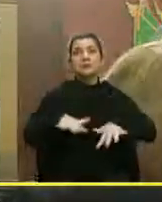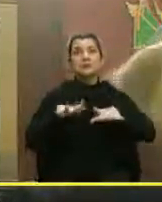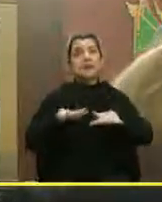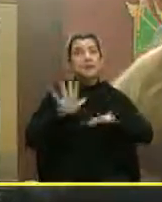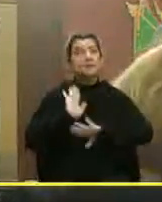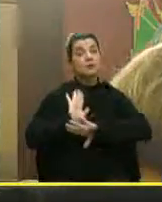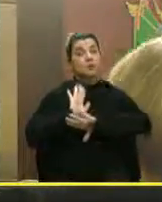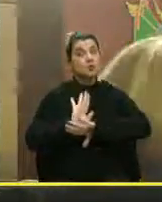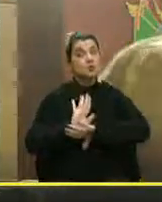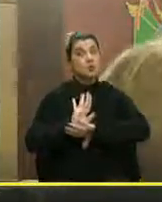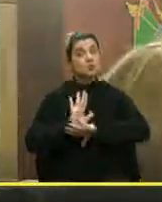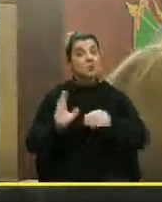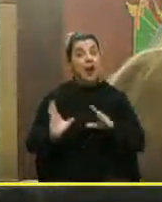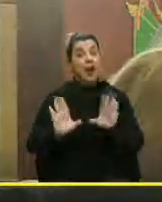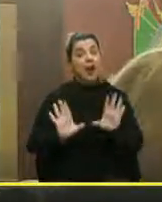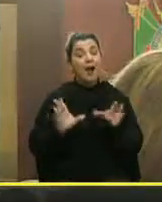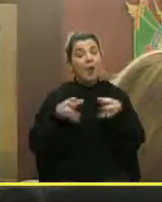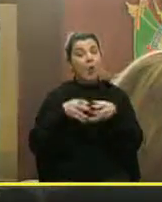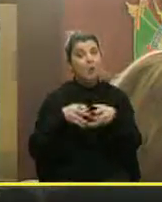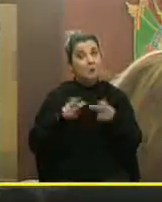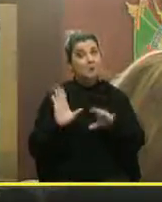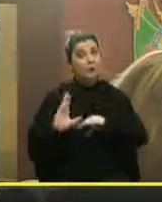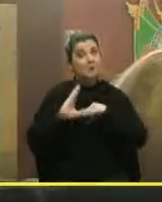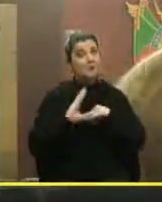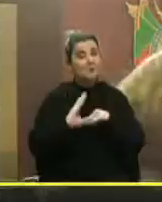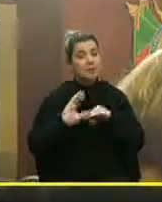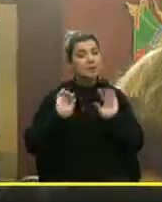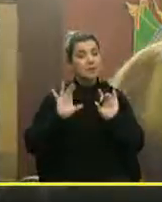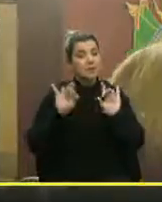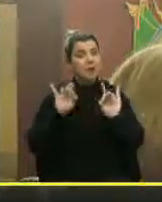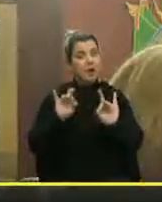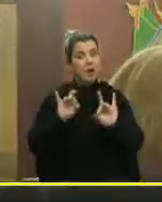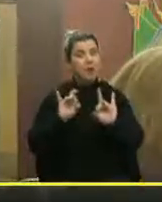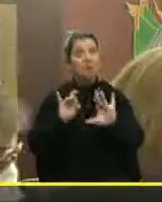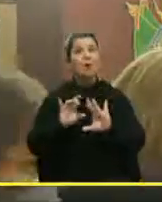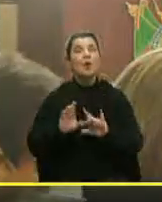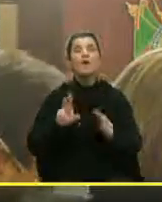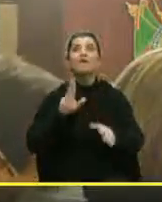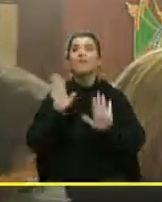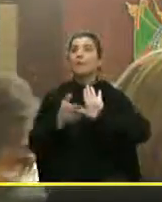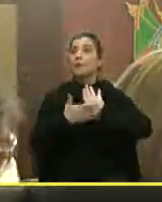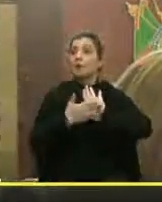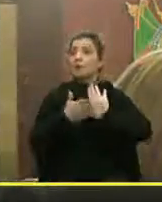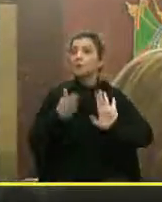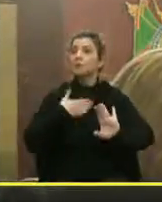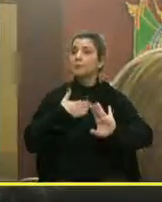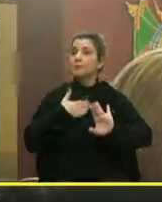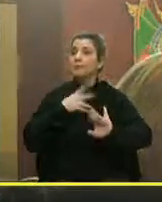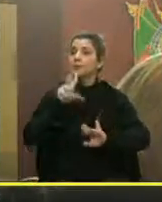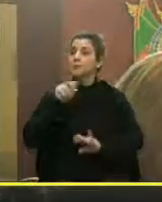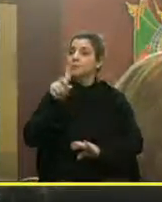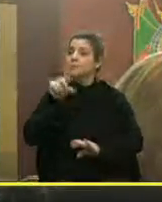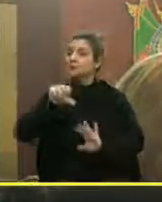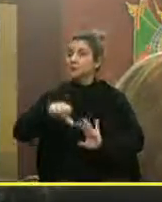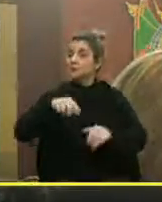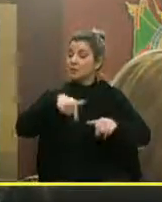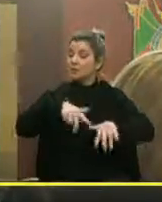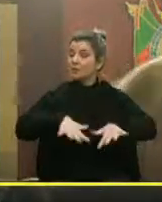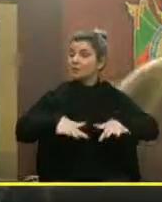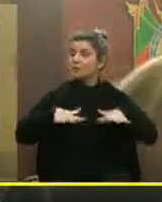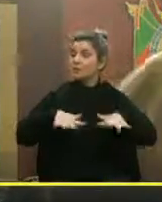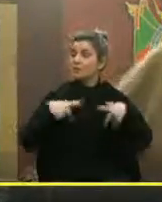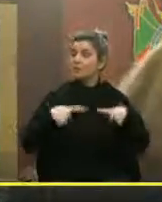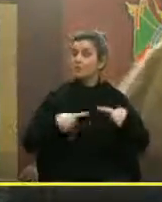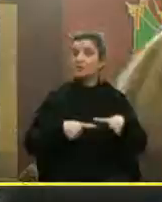a comissão legal foi a comissão especial de revisão legal Foi uma comissão proposta por mim em 2019 na sua casa Legislativa